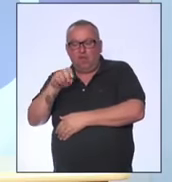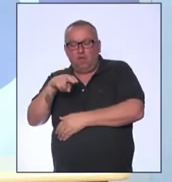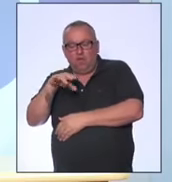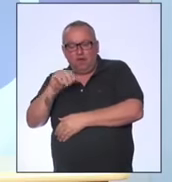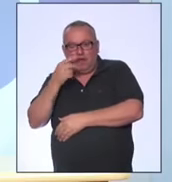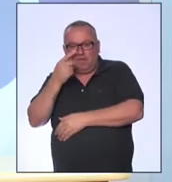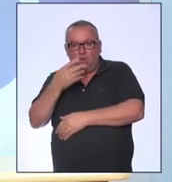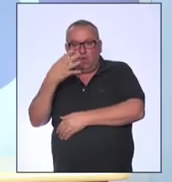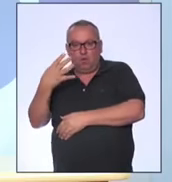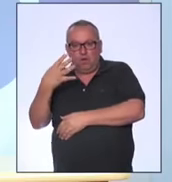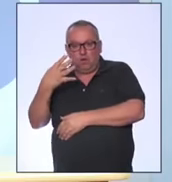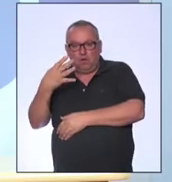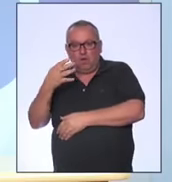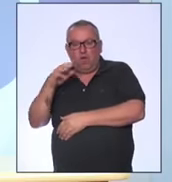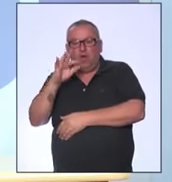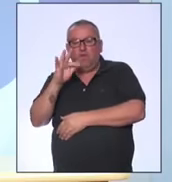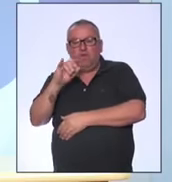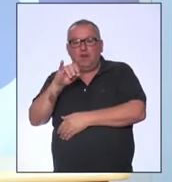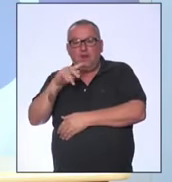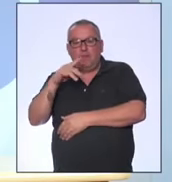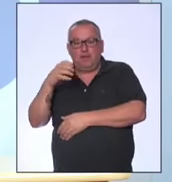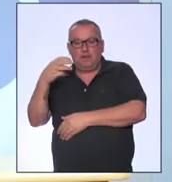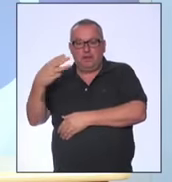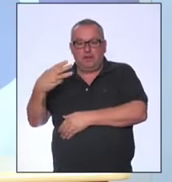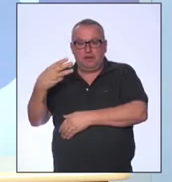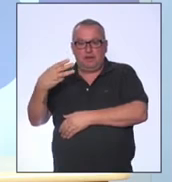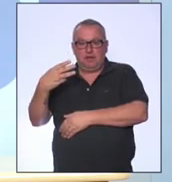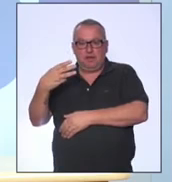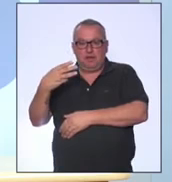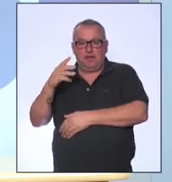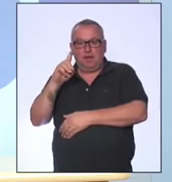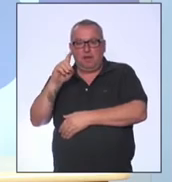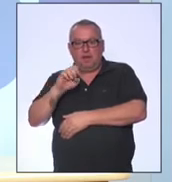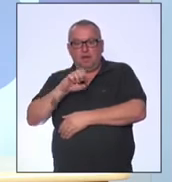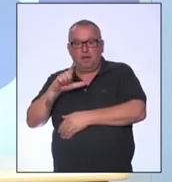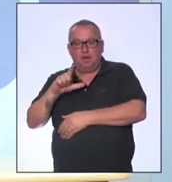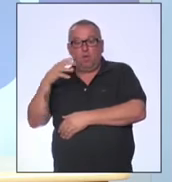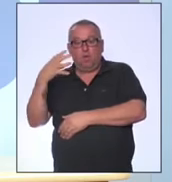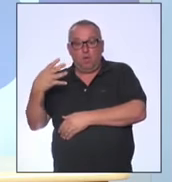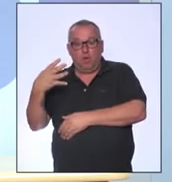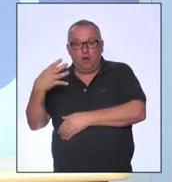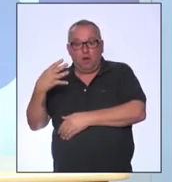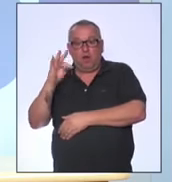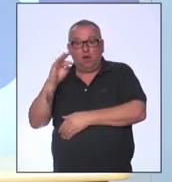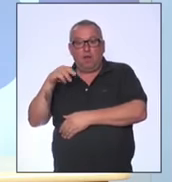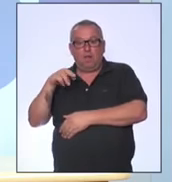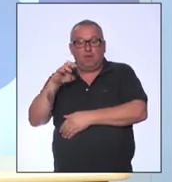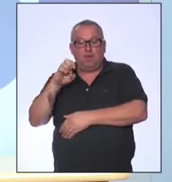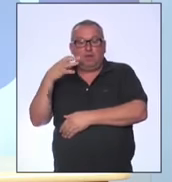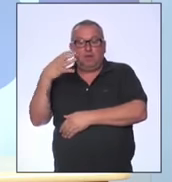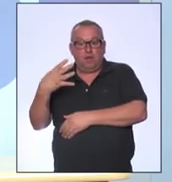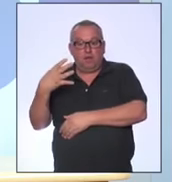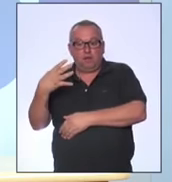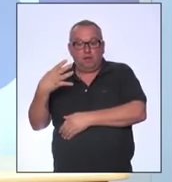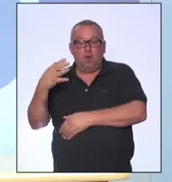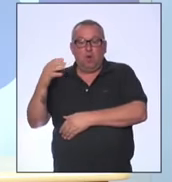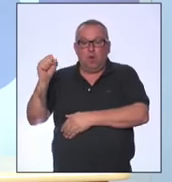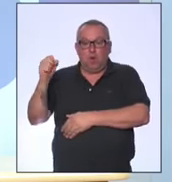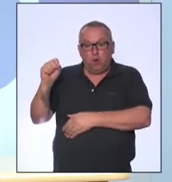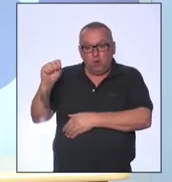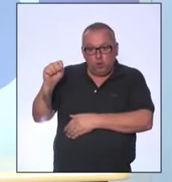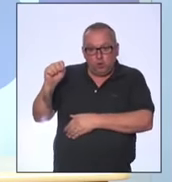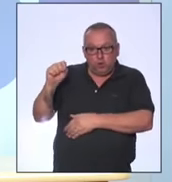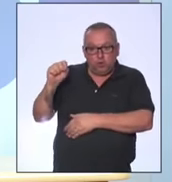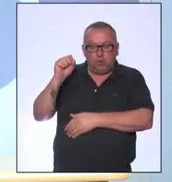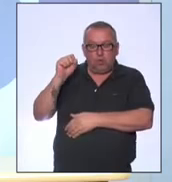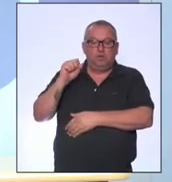4, Felipe Santos, 3, Daniel Oliveira, 4, Tamires, 4, Beatriz, 8,